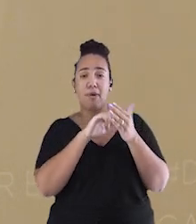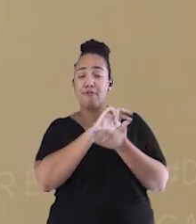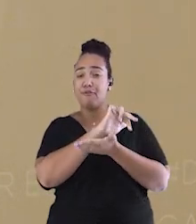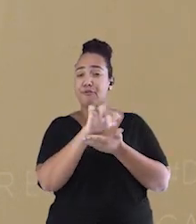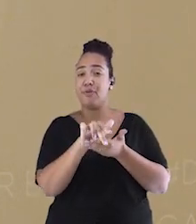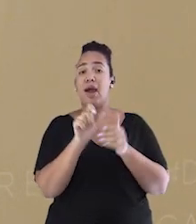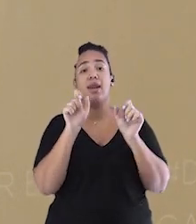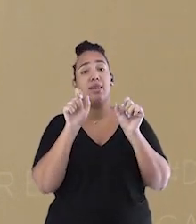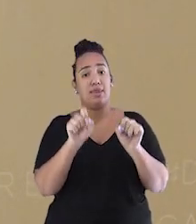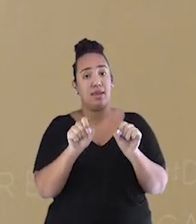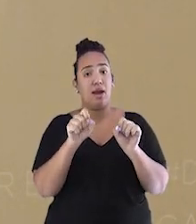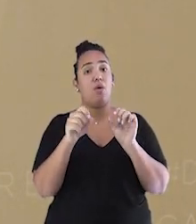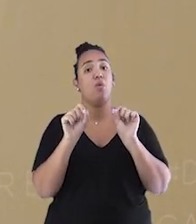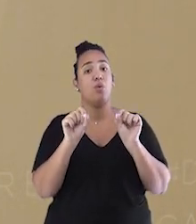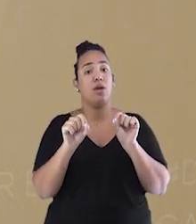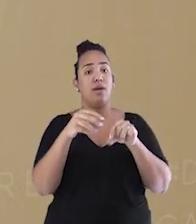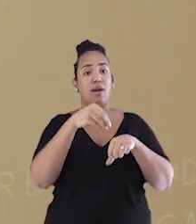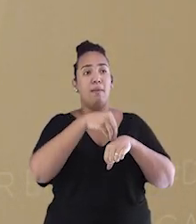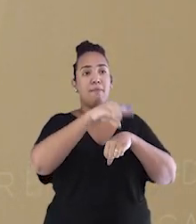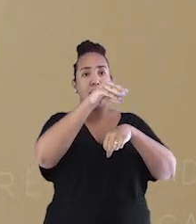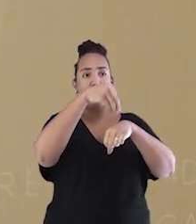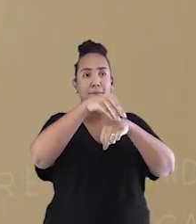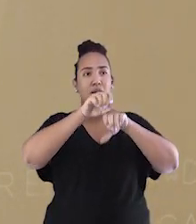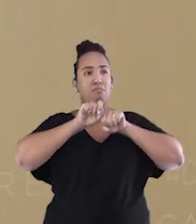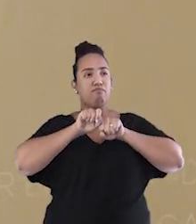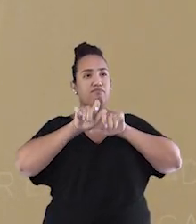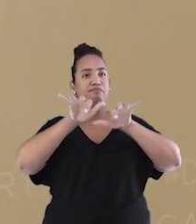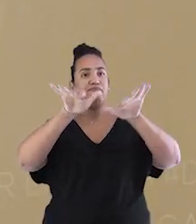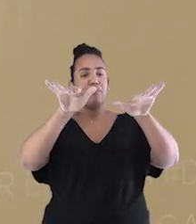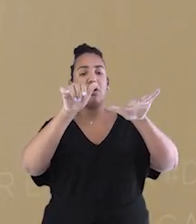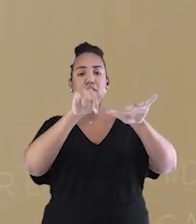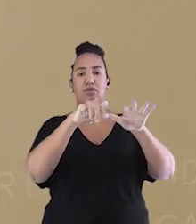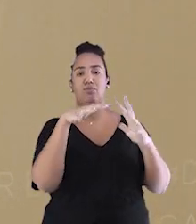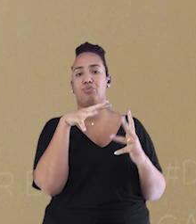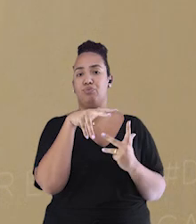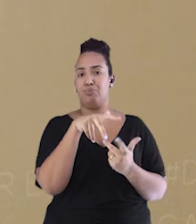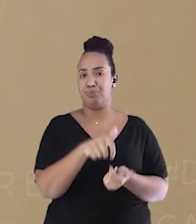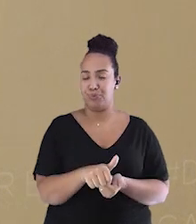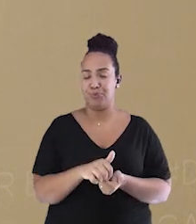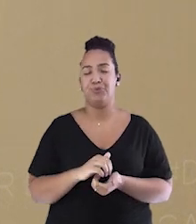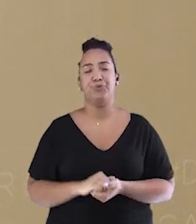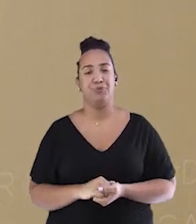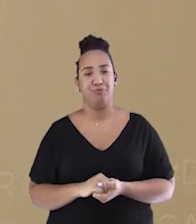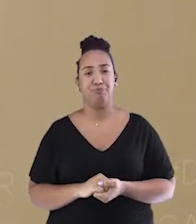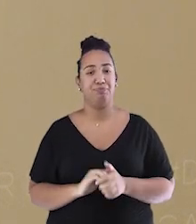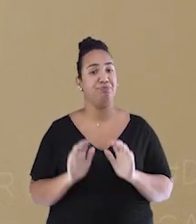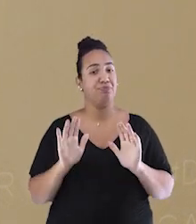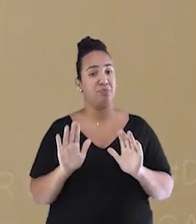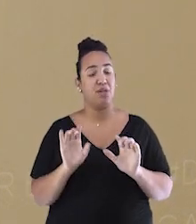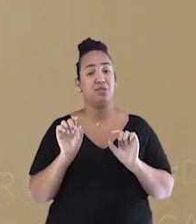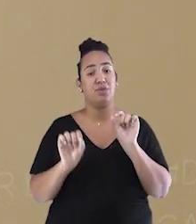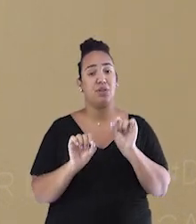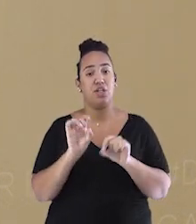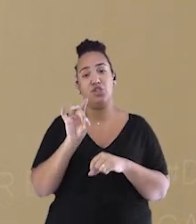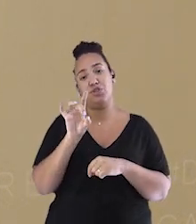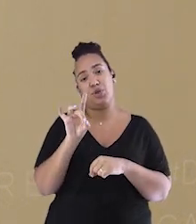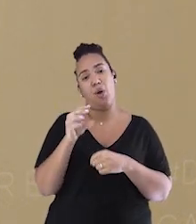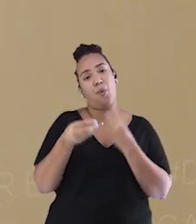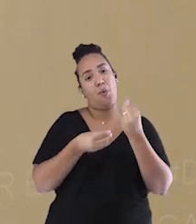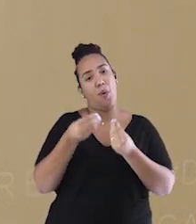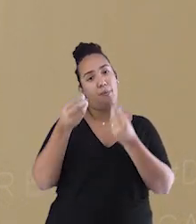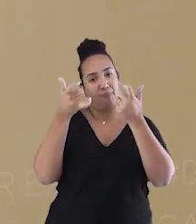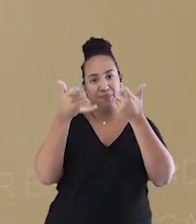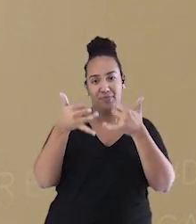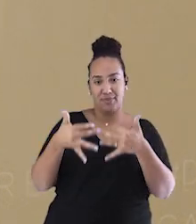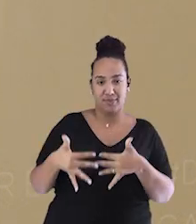capaz de alimentar milhões de pessoas espalhadas pelo mundo. É claro que isso é só uma forma de dizer,